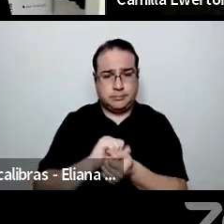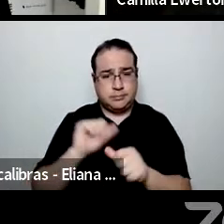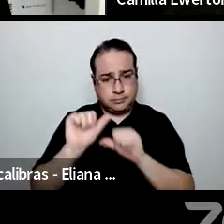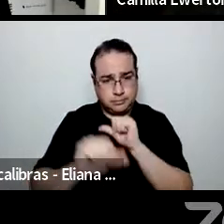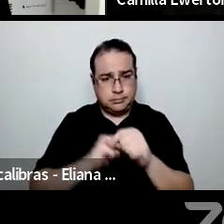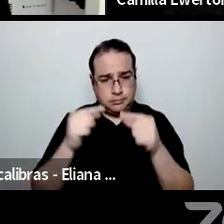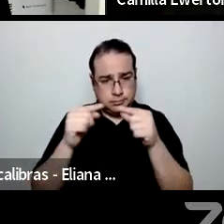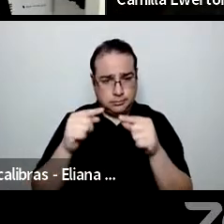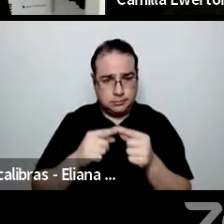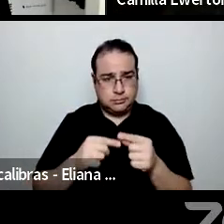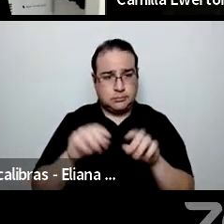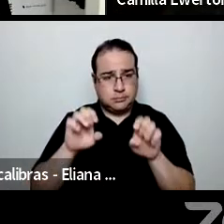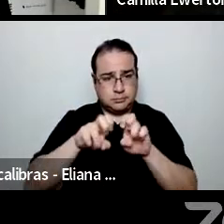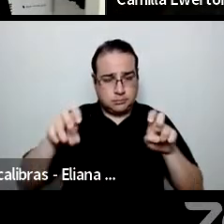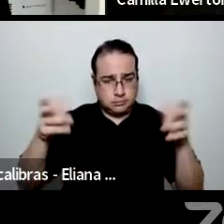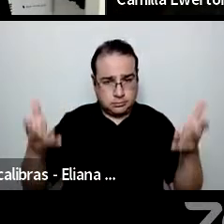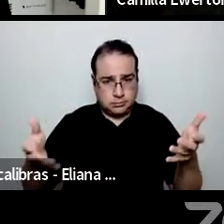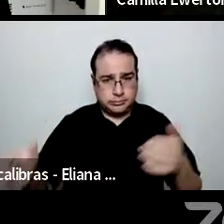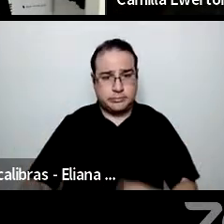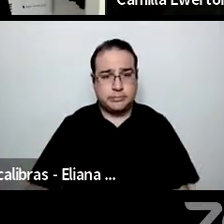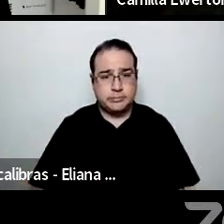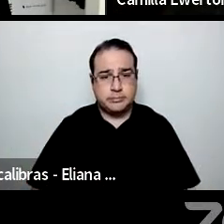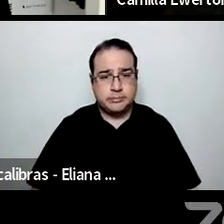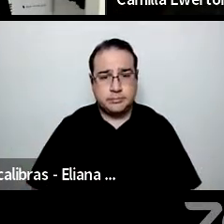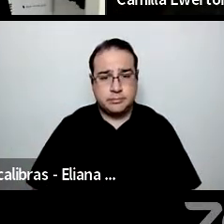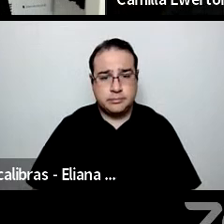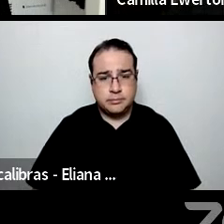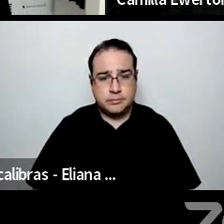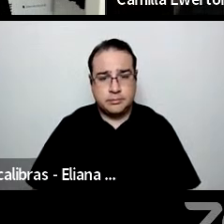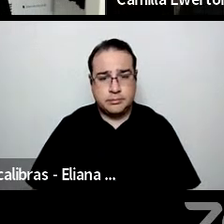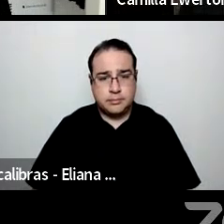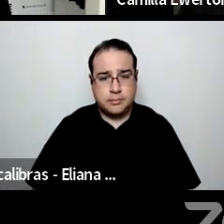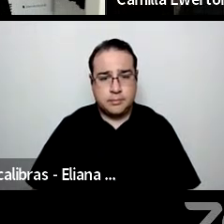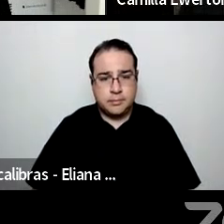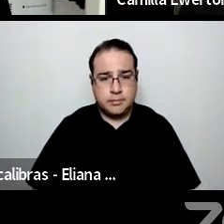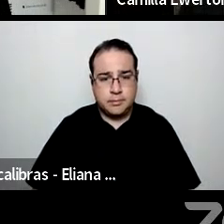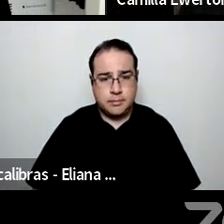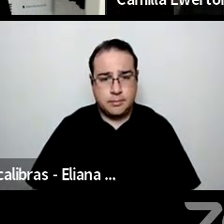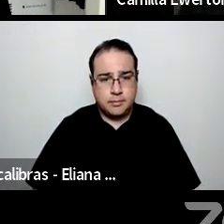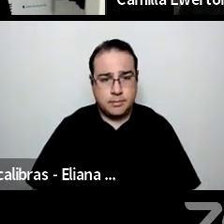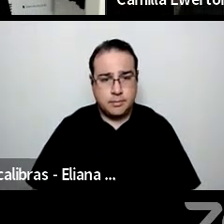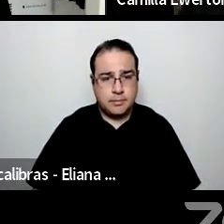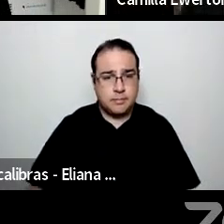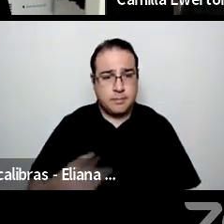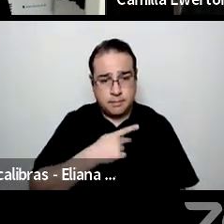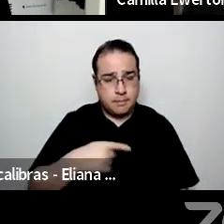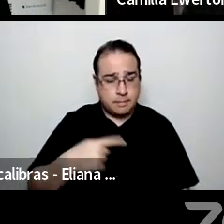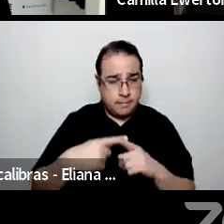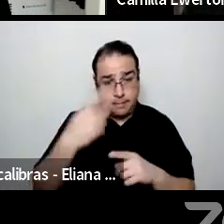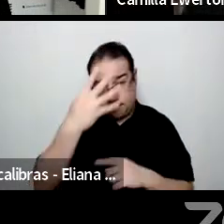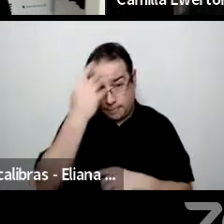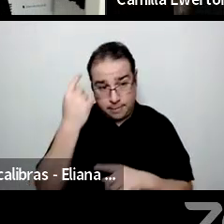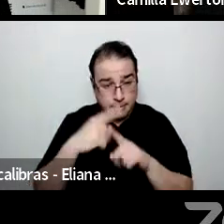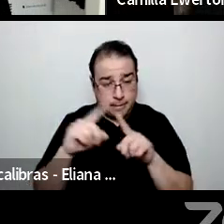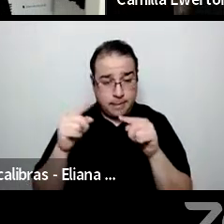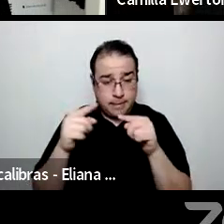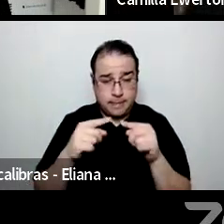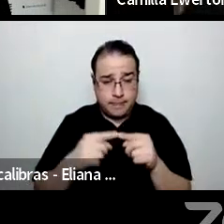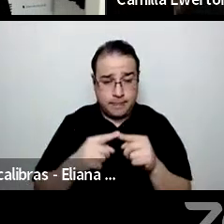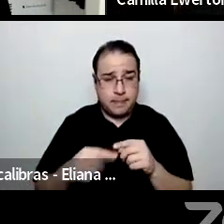modificado em banca Presidente e Presidente antes de prosseguir só para que eu não esqueça